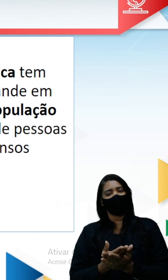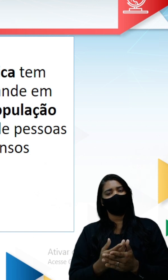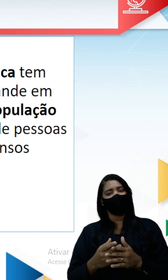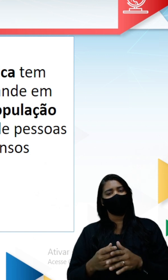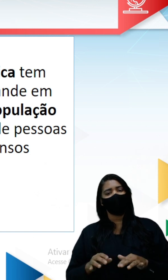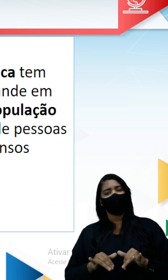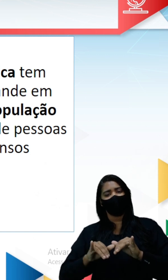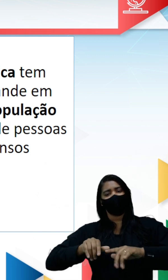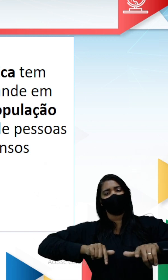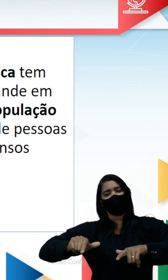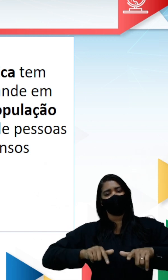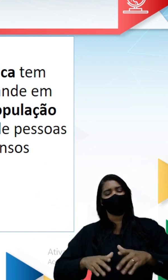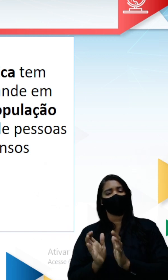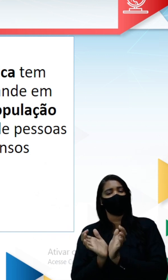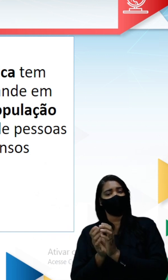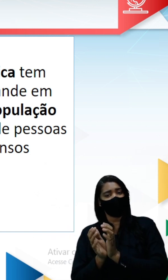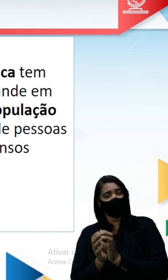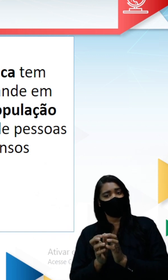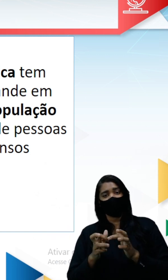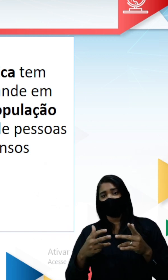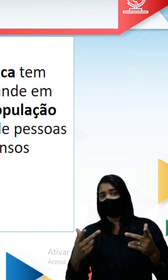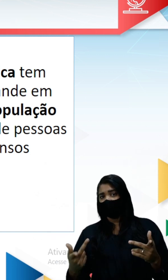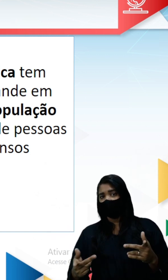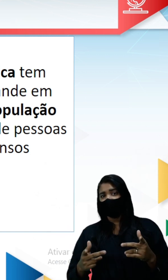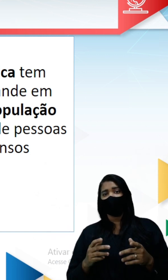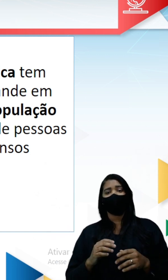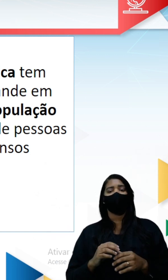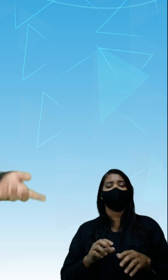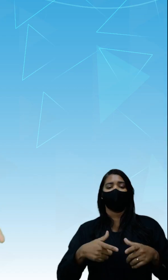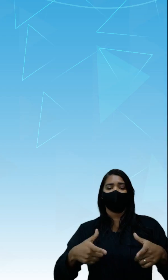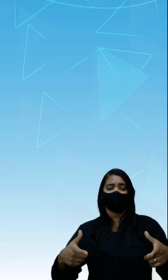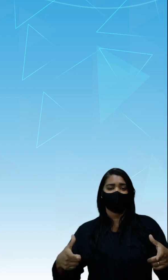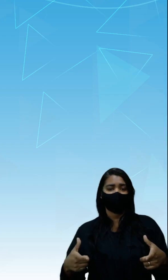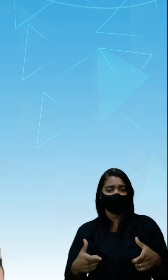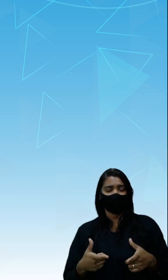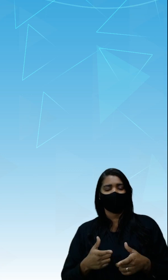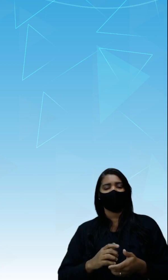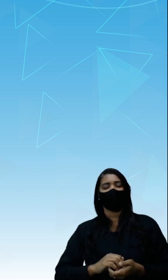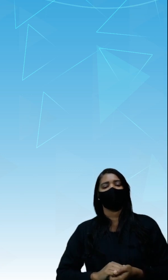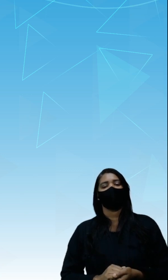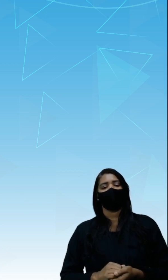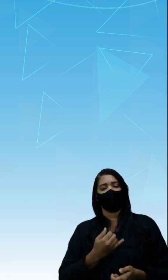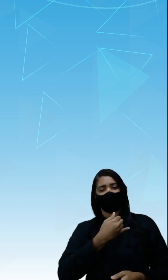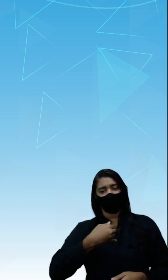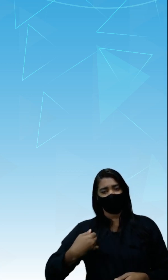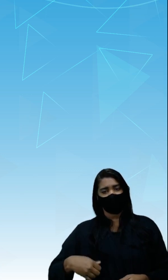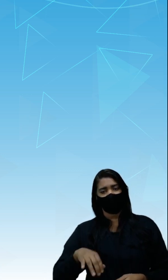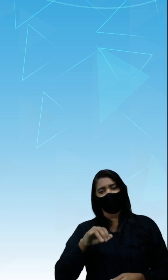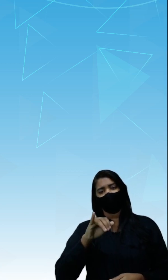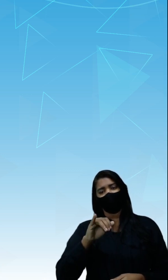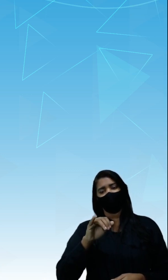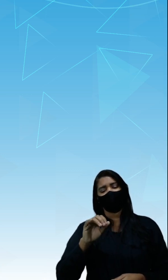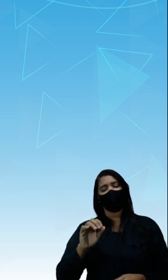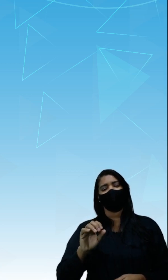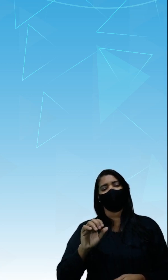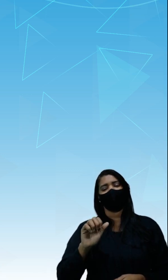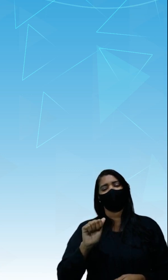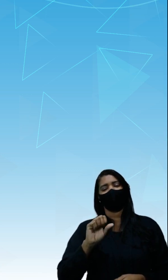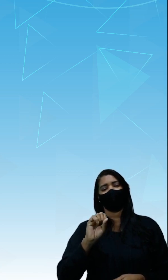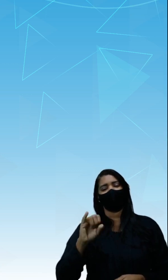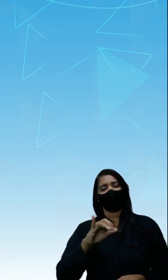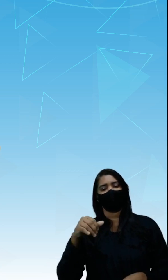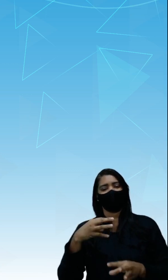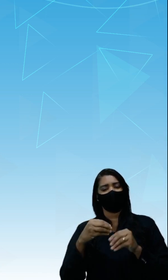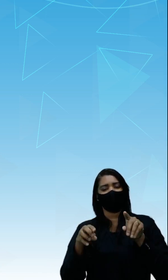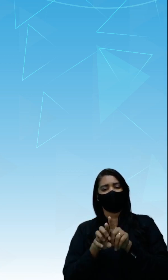vai ver aqui, pelo menos em Pernambuco, está sendo muitos dos asiáticos, ou descendentes deles, né? Então, como o